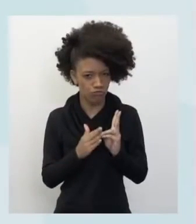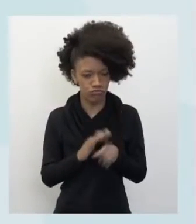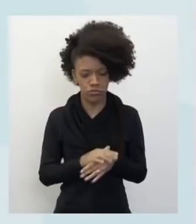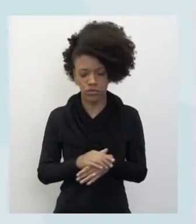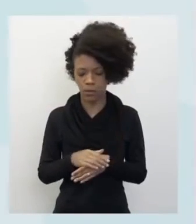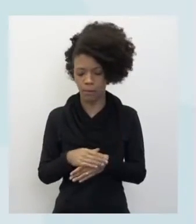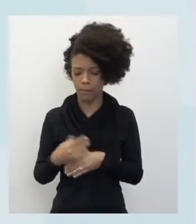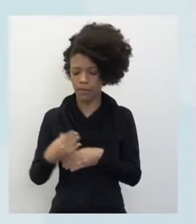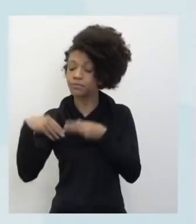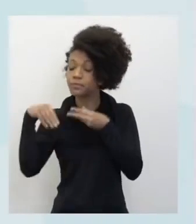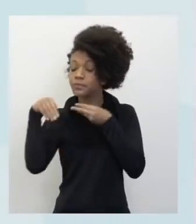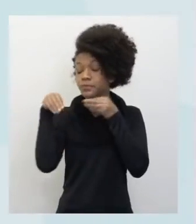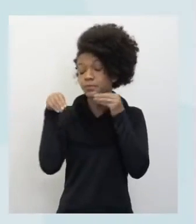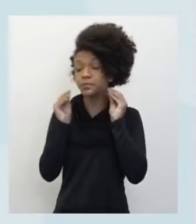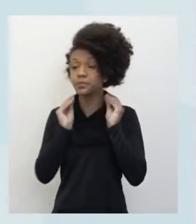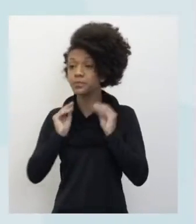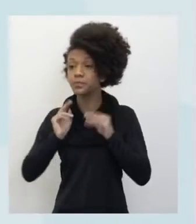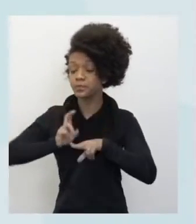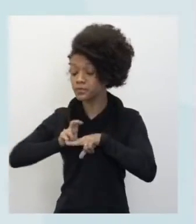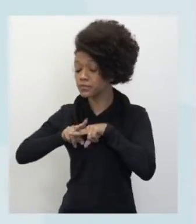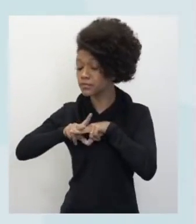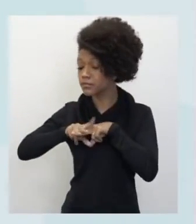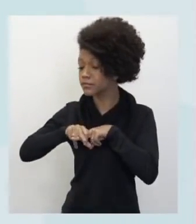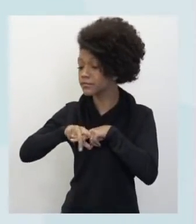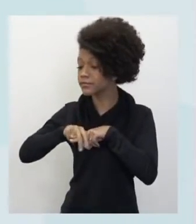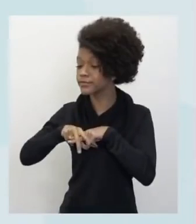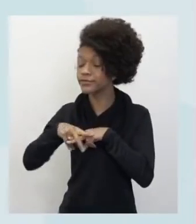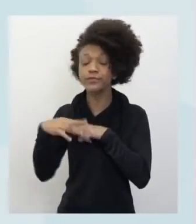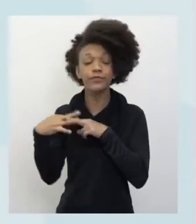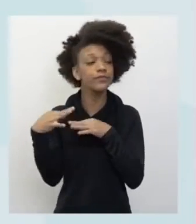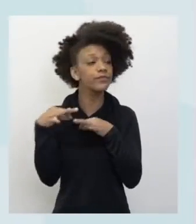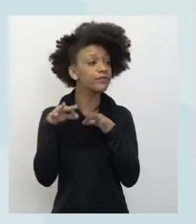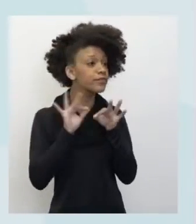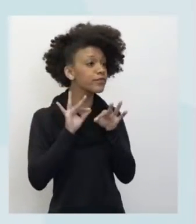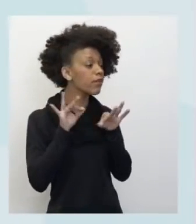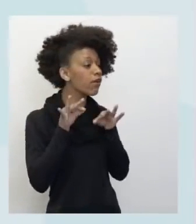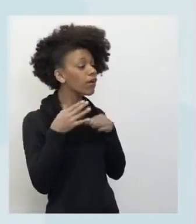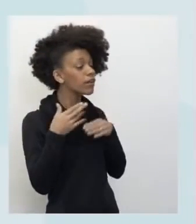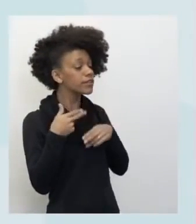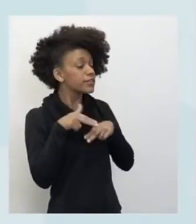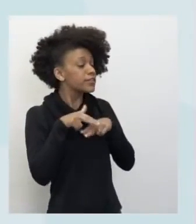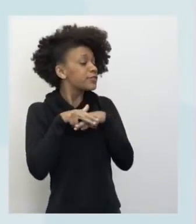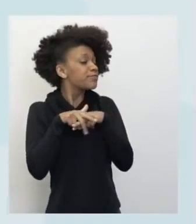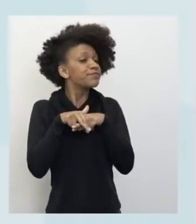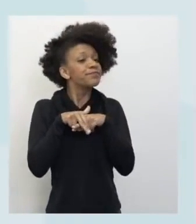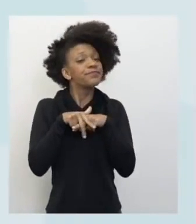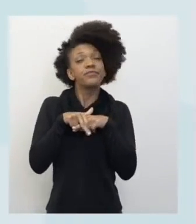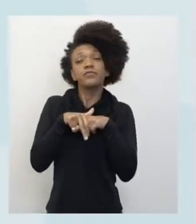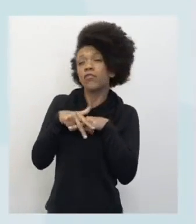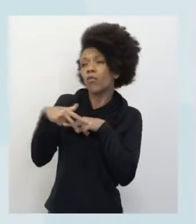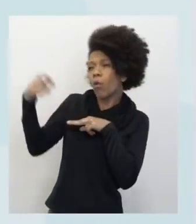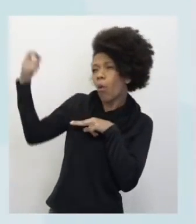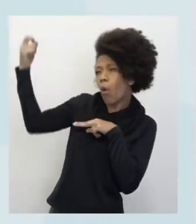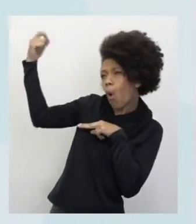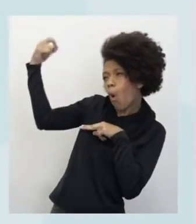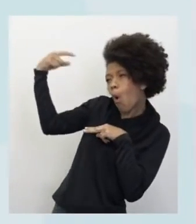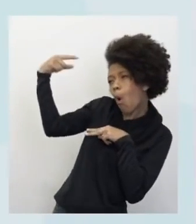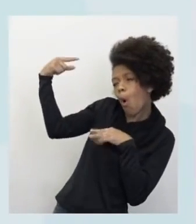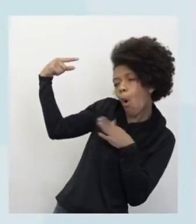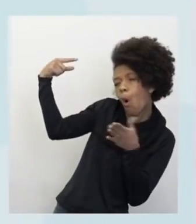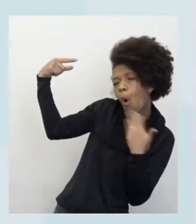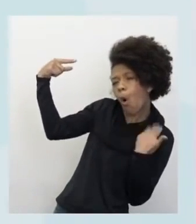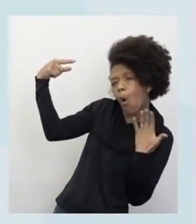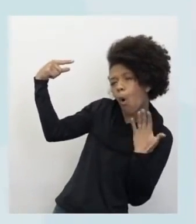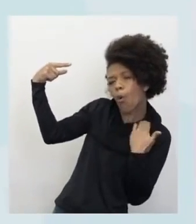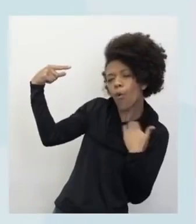beleza, vai para a superfície do rio e escolhe uma pedra confortável com o sol batendo em cima. Fica